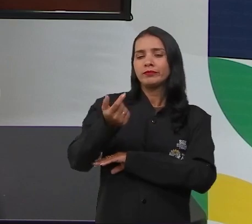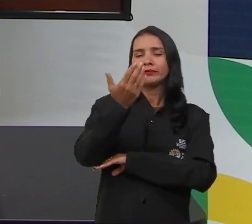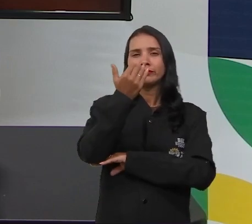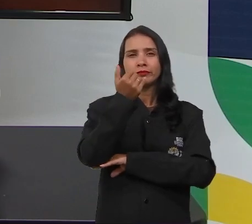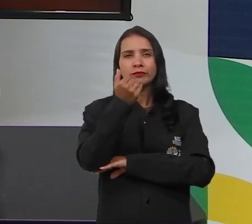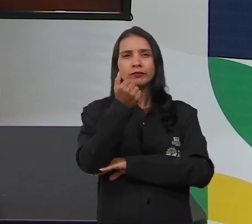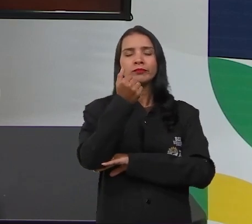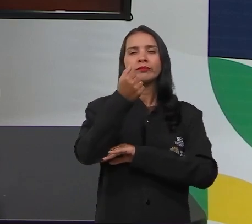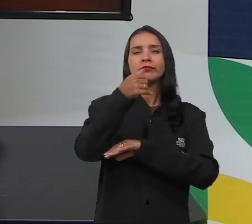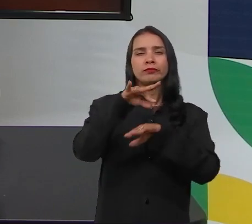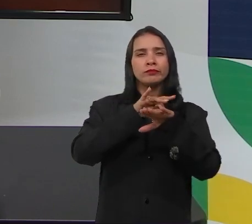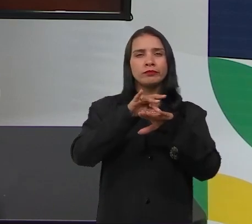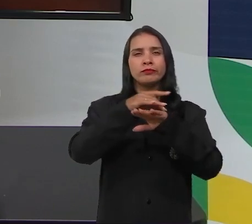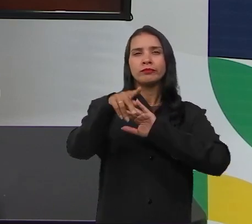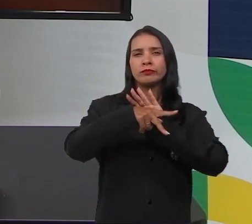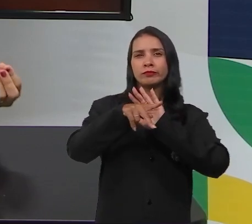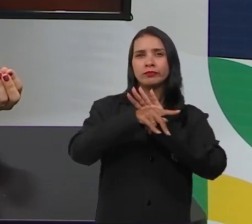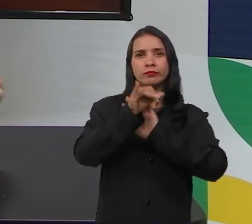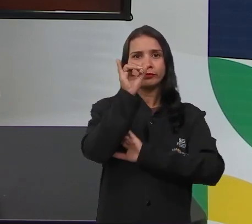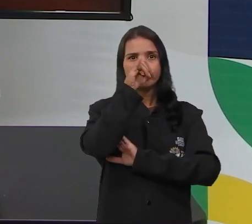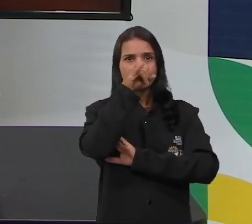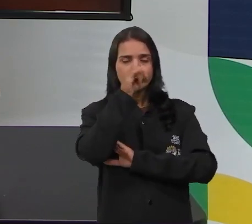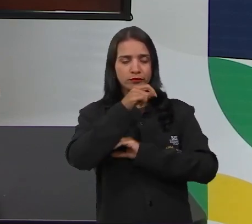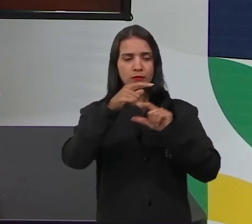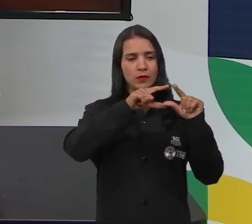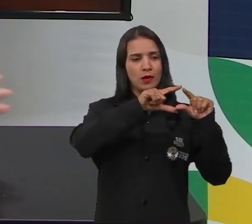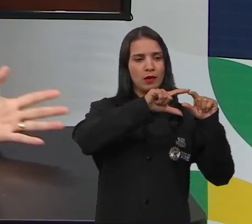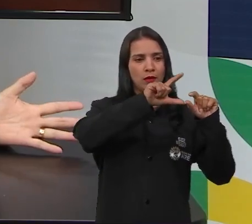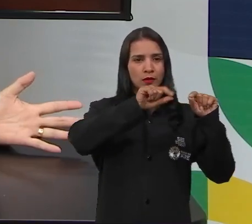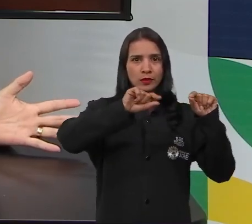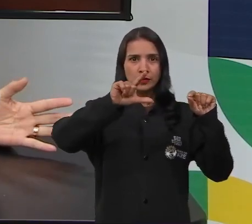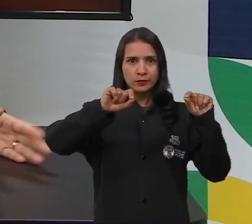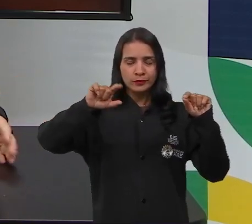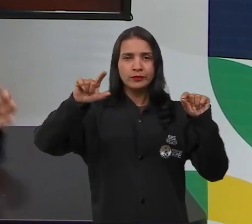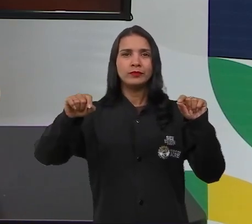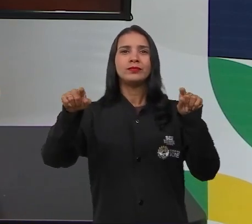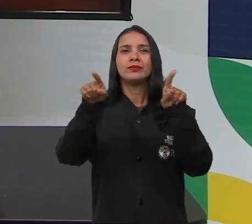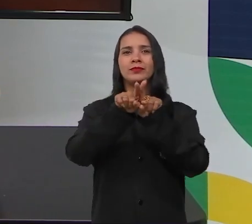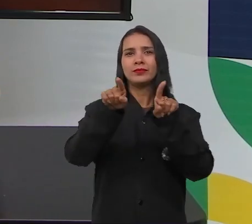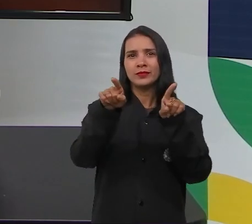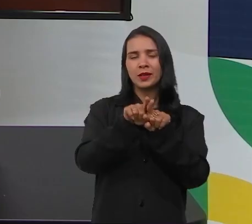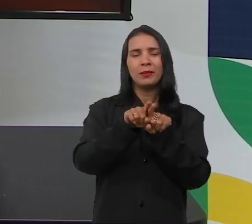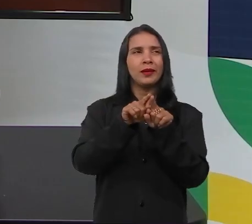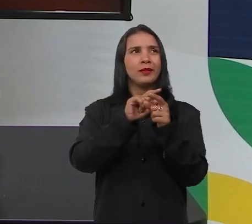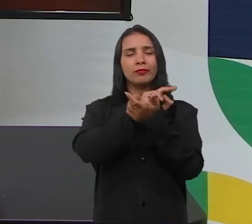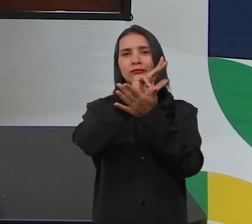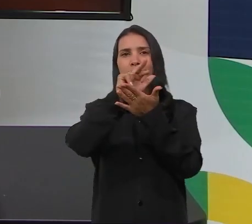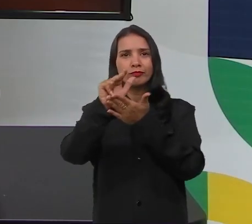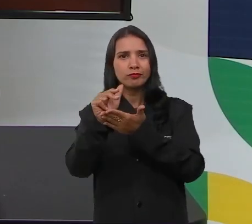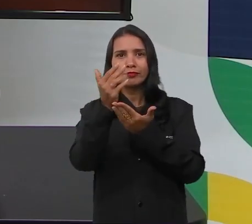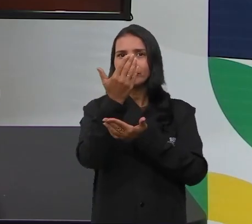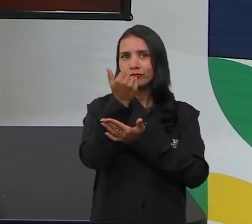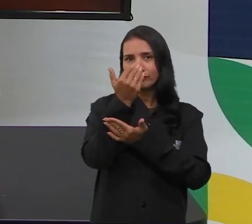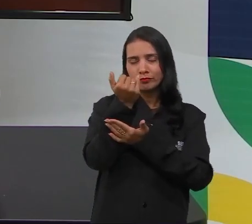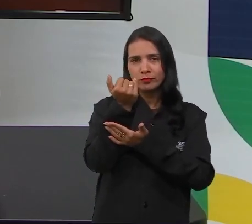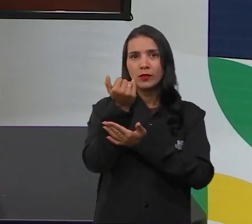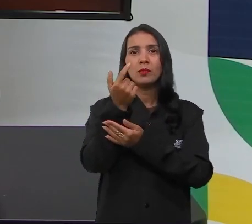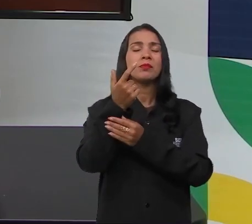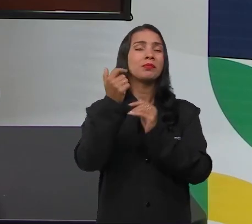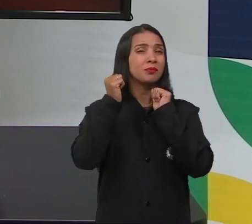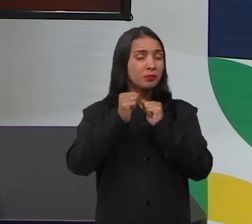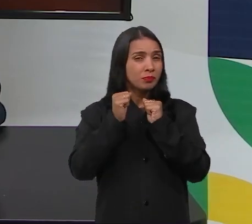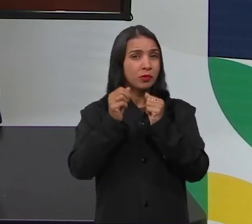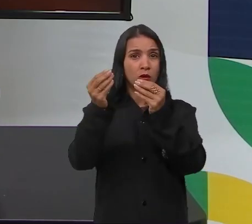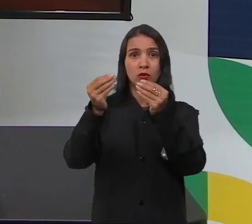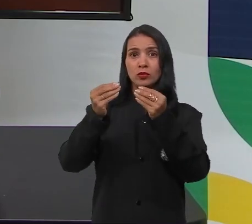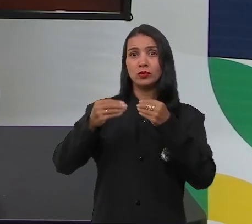comendo uma mortadela, um presunto, a linguiça, né, a calabresa, né, tudo isso a longo prazo pode ter ali problemas